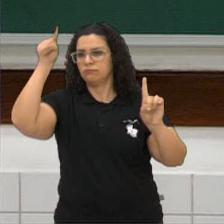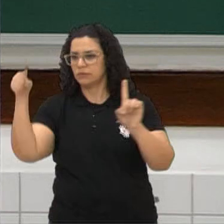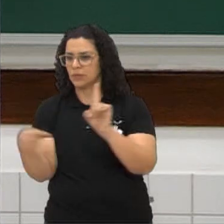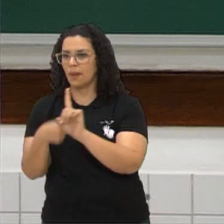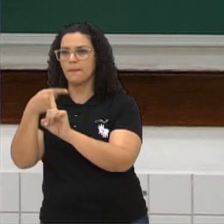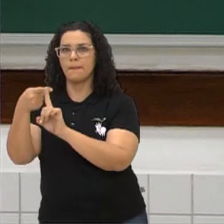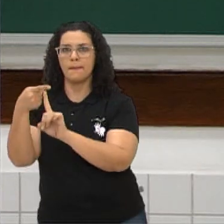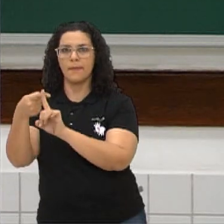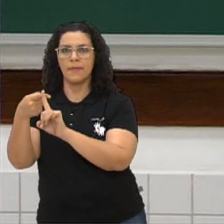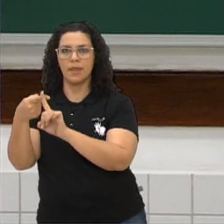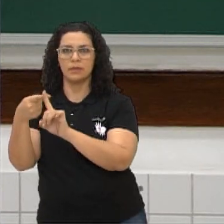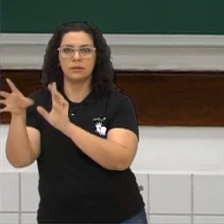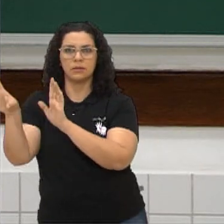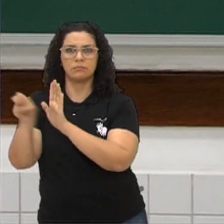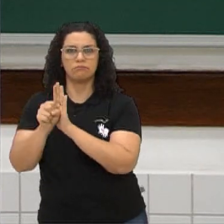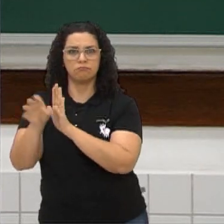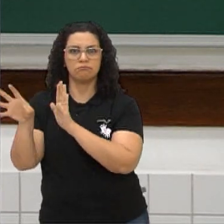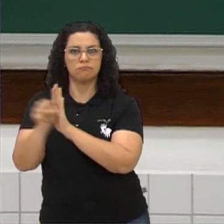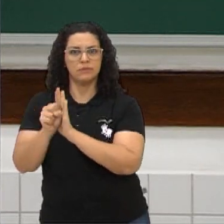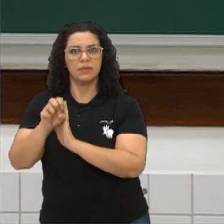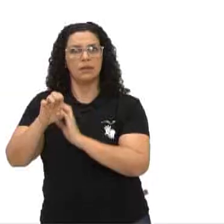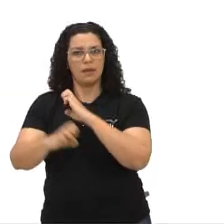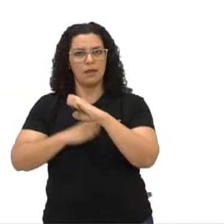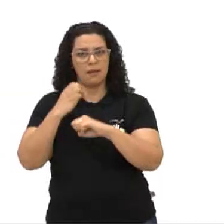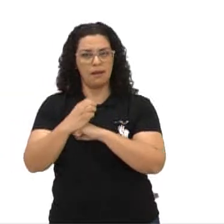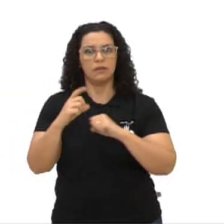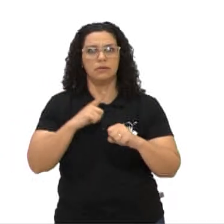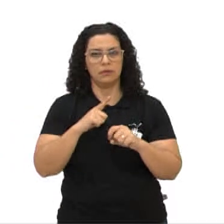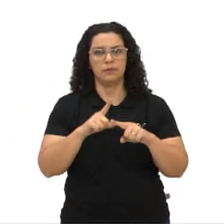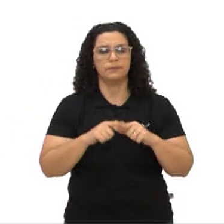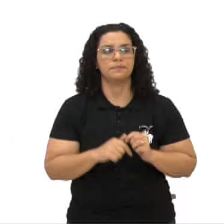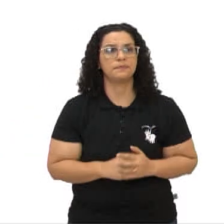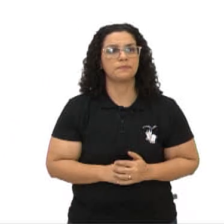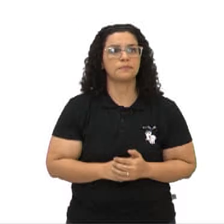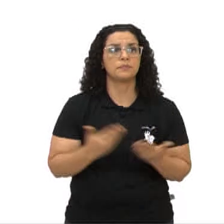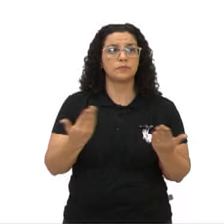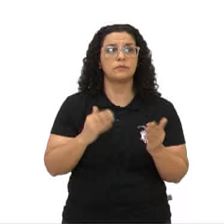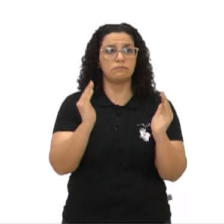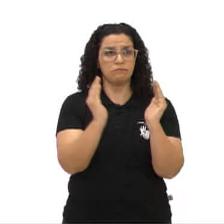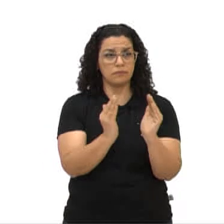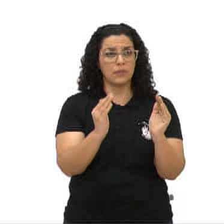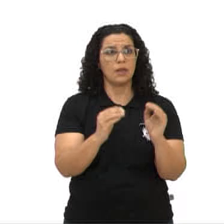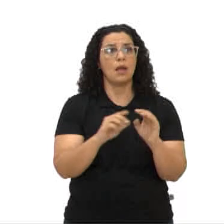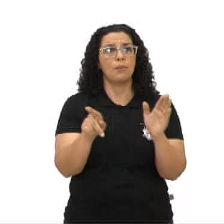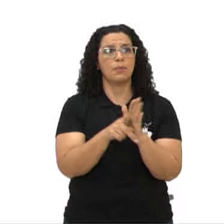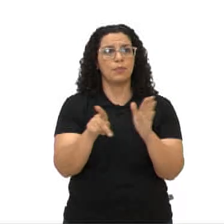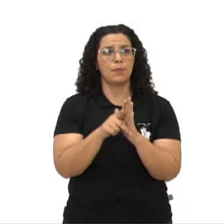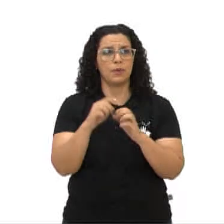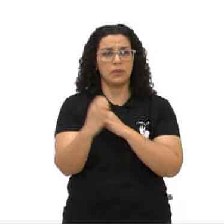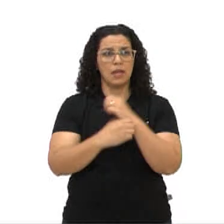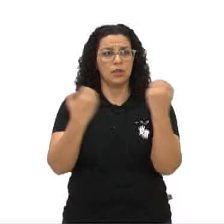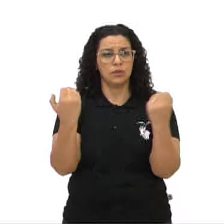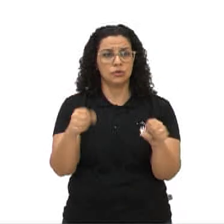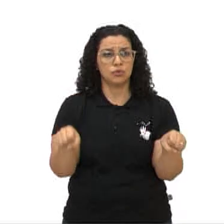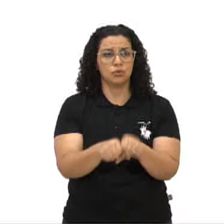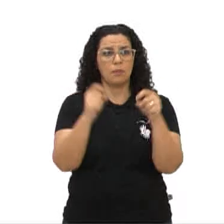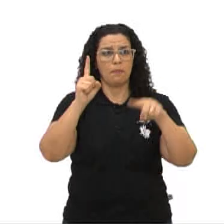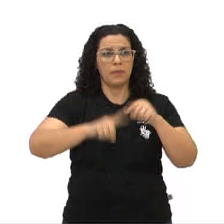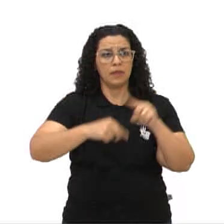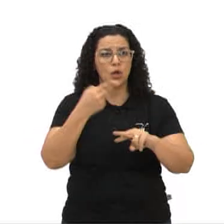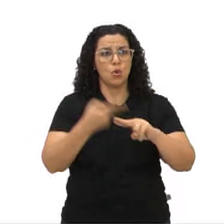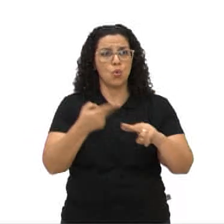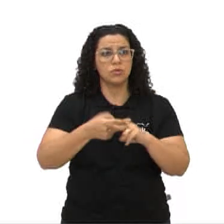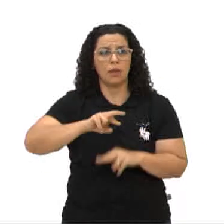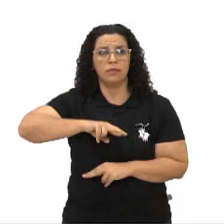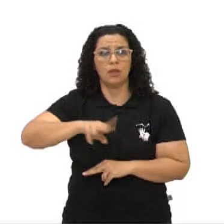ser retirados através do polo positivo, correto? Na próxima, na eletrólise ígnea, as substâncias utilizadas